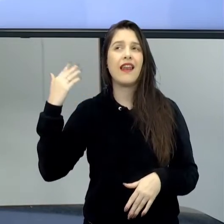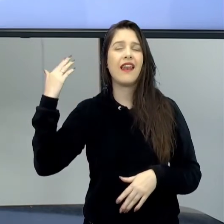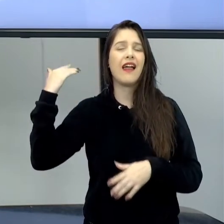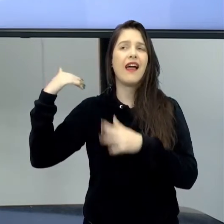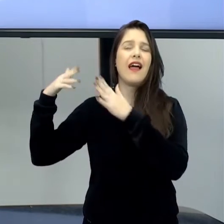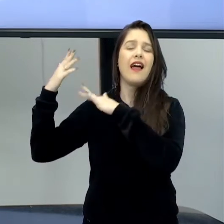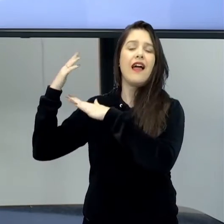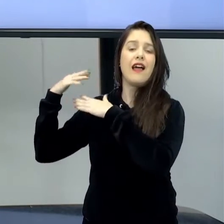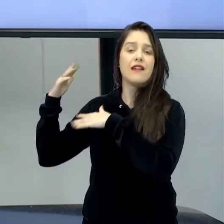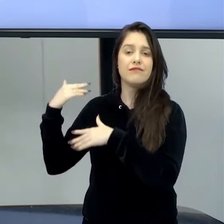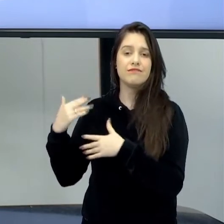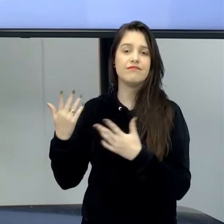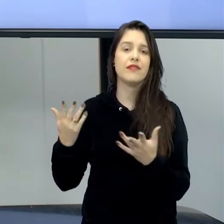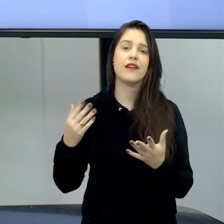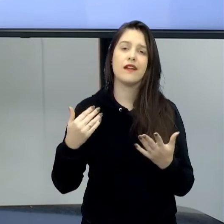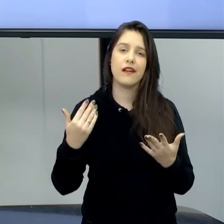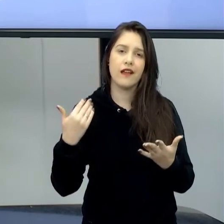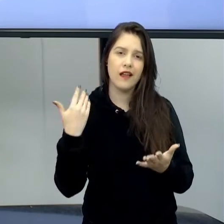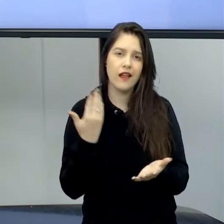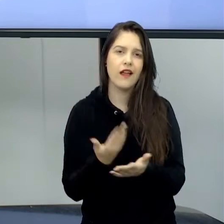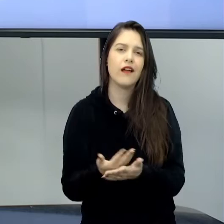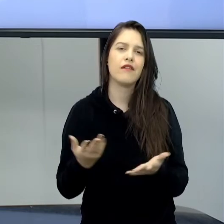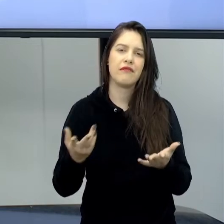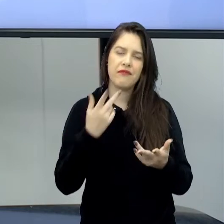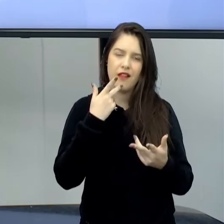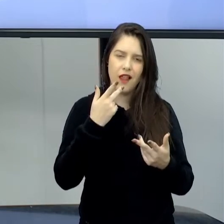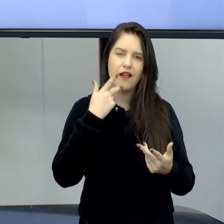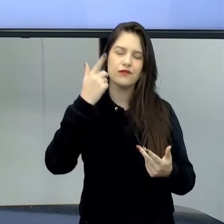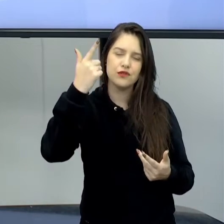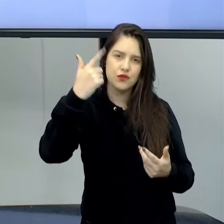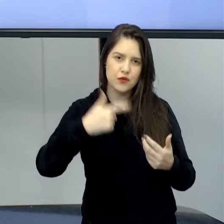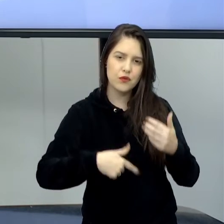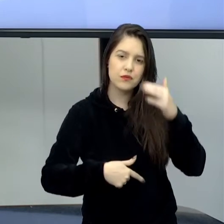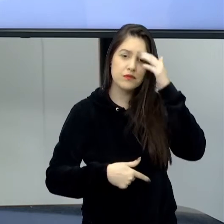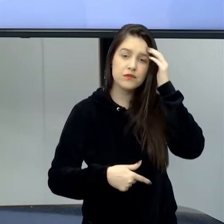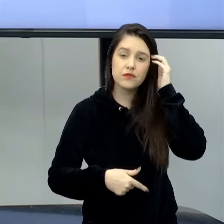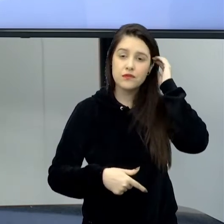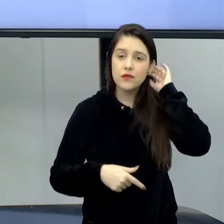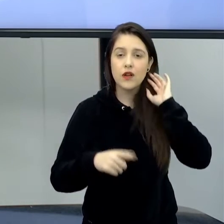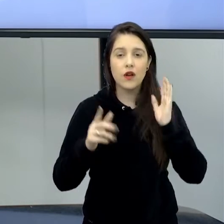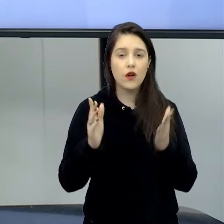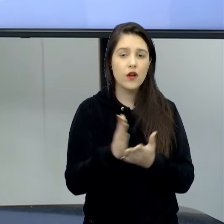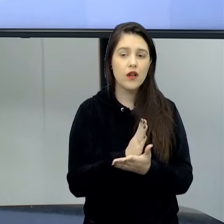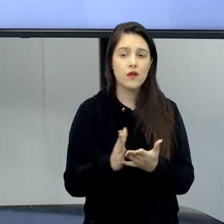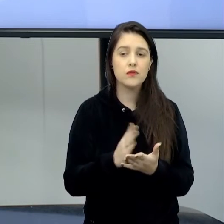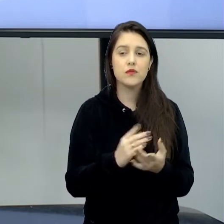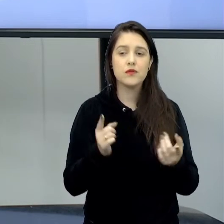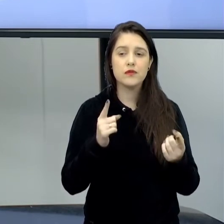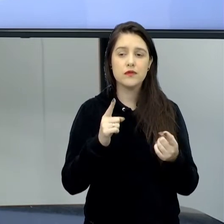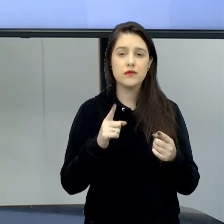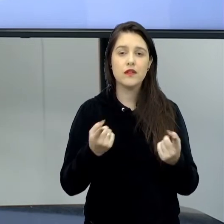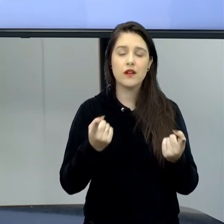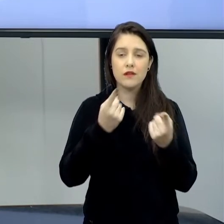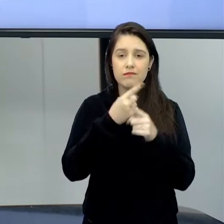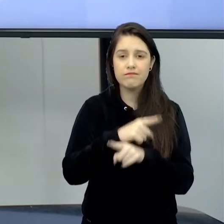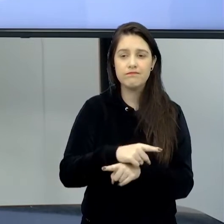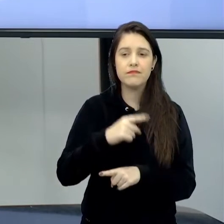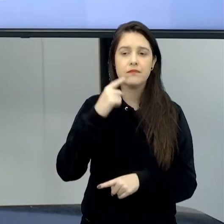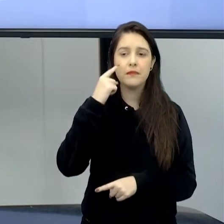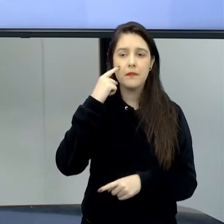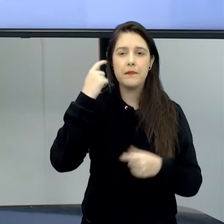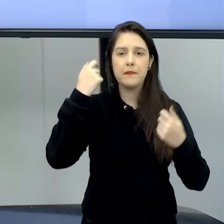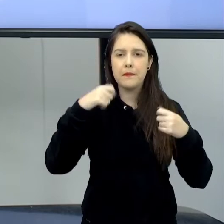que acabam sendo falados aí, acabam sendo colocados nas conversas. Então, a gente